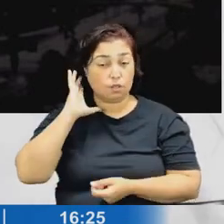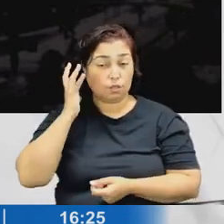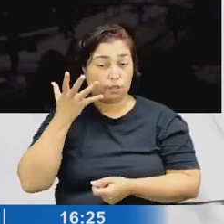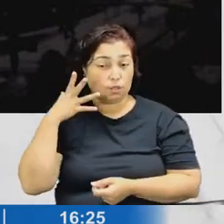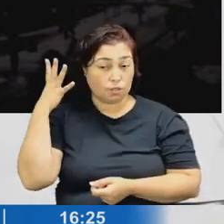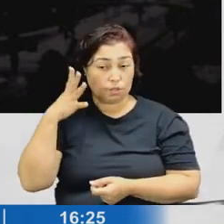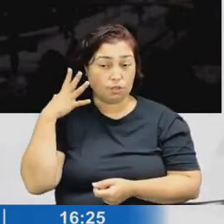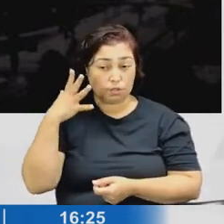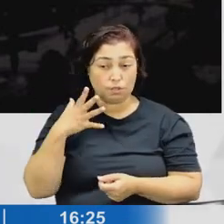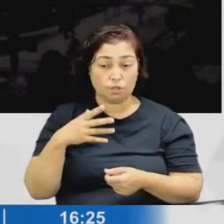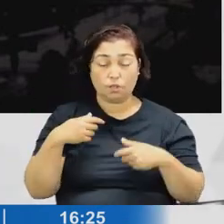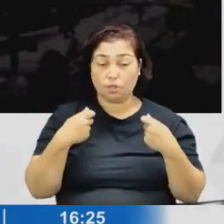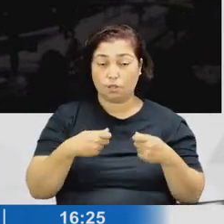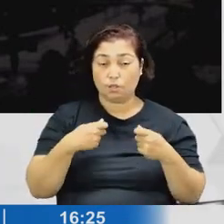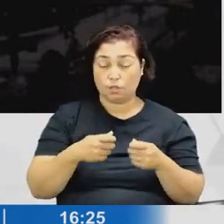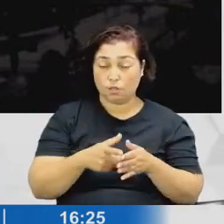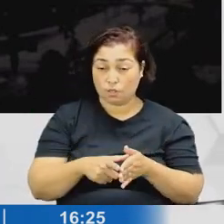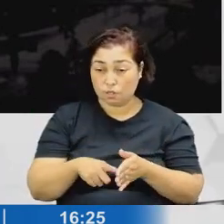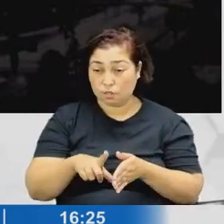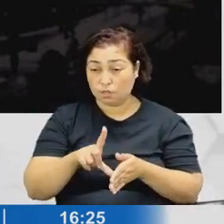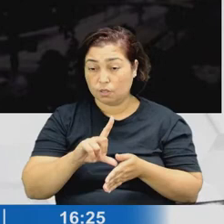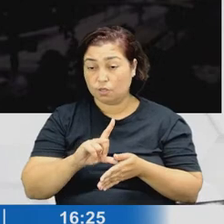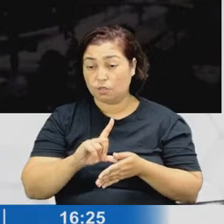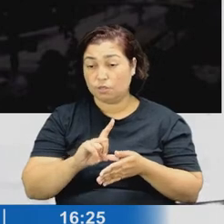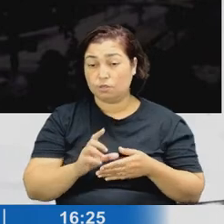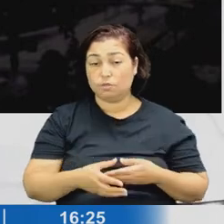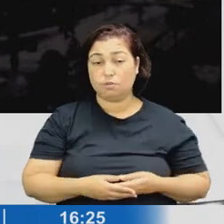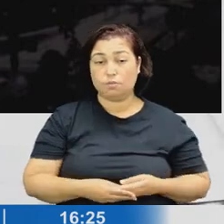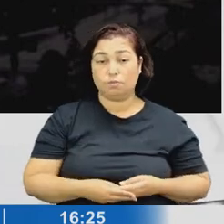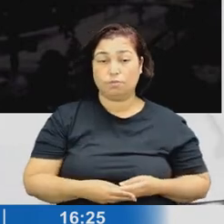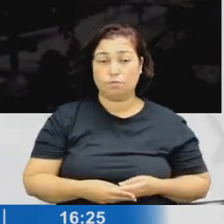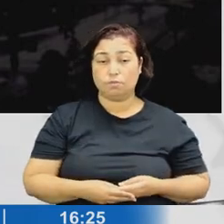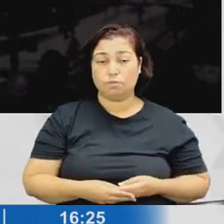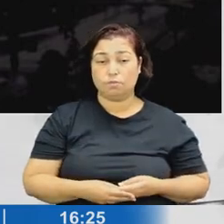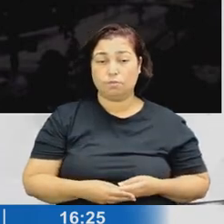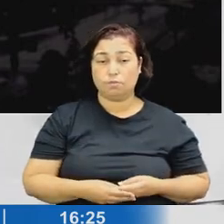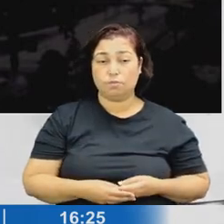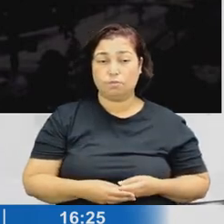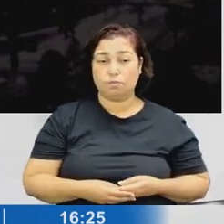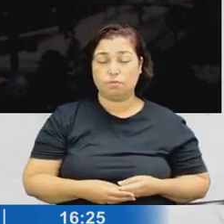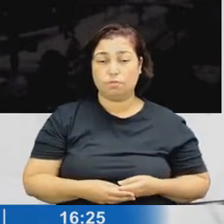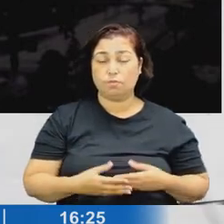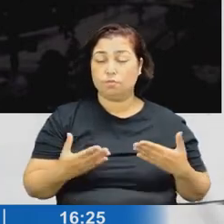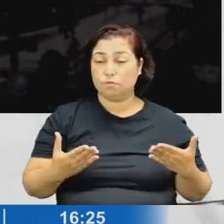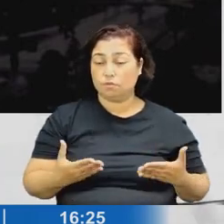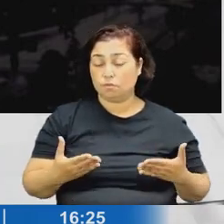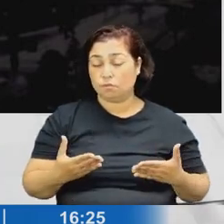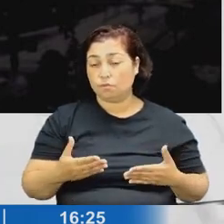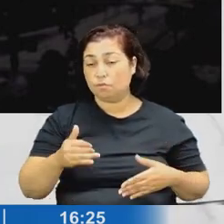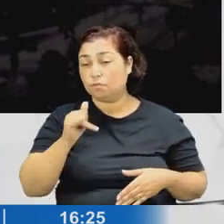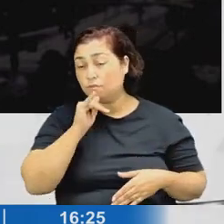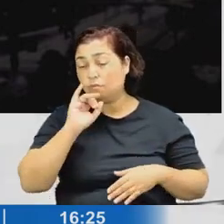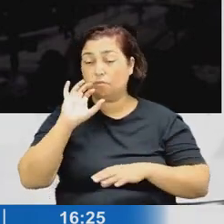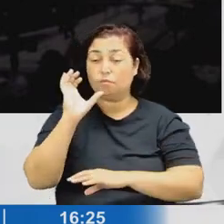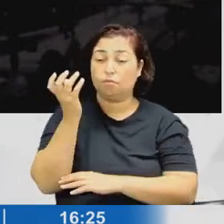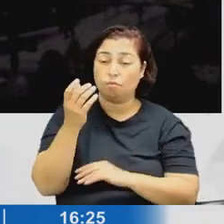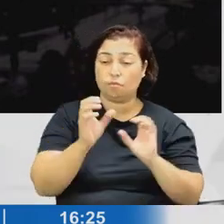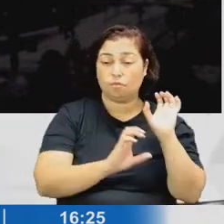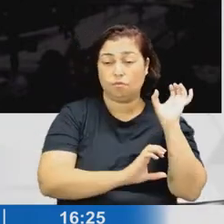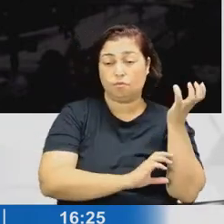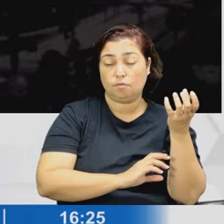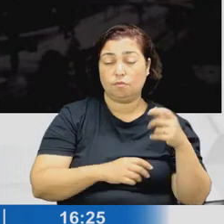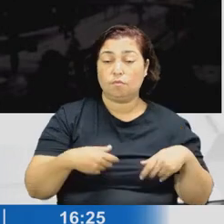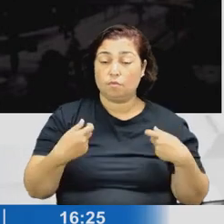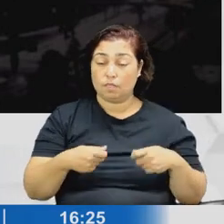previsionado antes ó essa questão aqui ambiental ela é ambígua pode ser que tenha a questão do porto de Santos